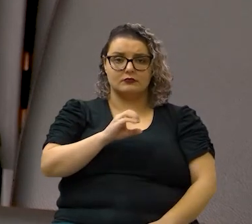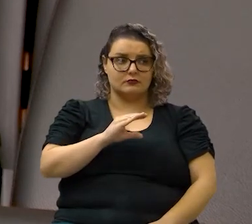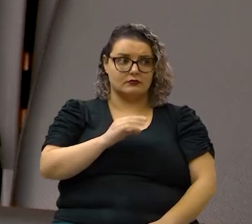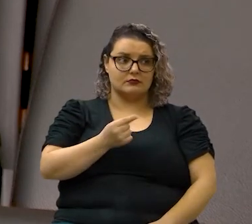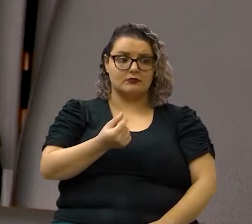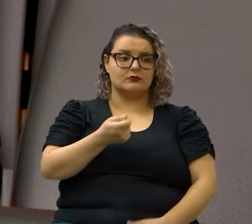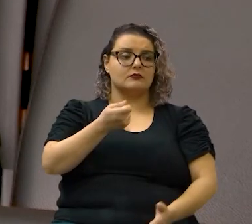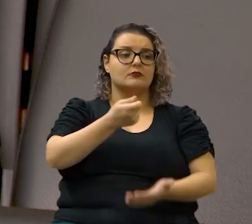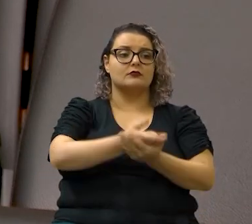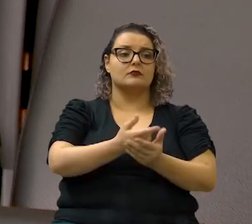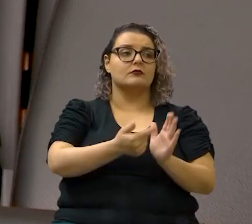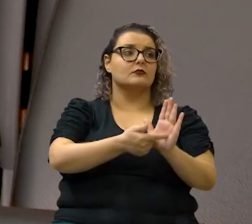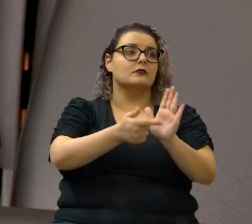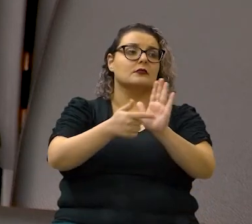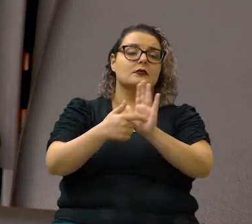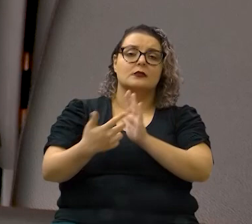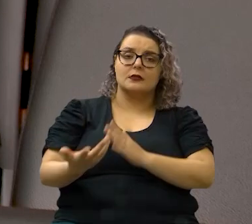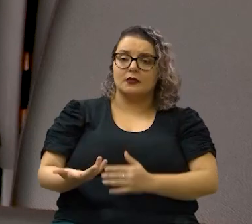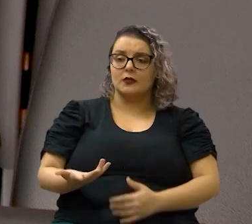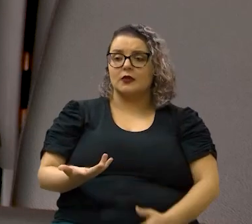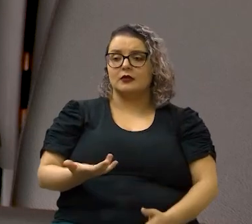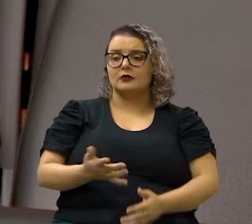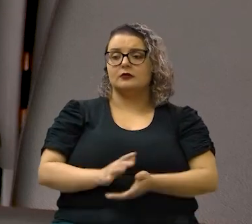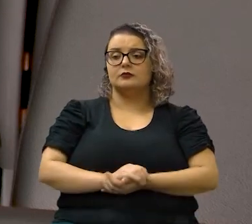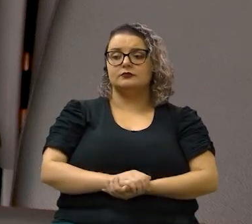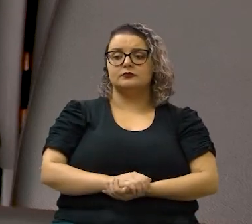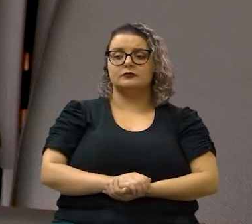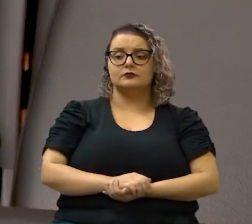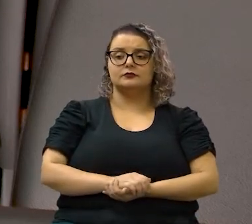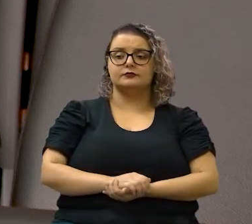CETEC por conta da exposição